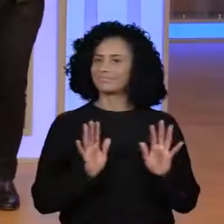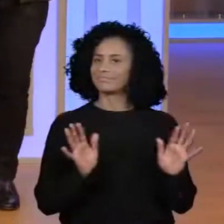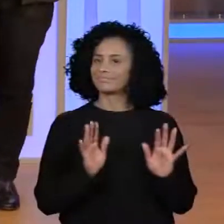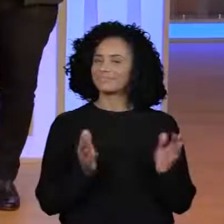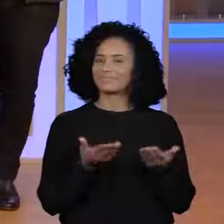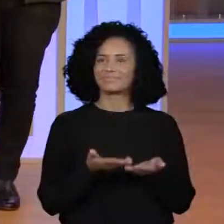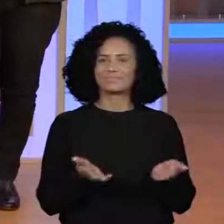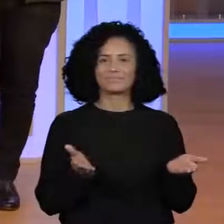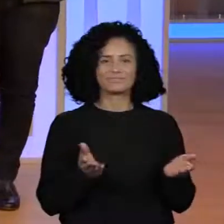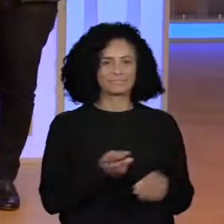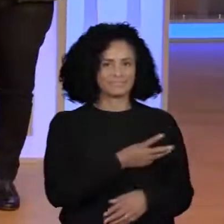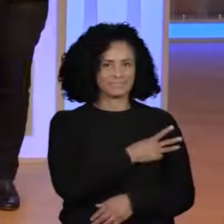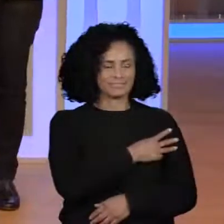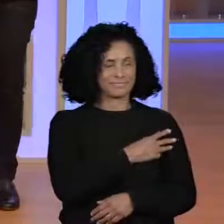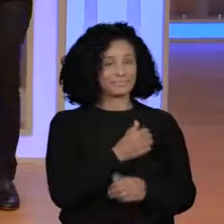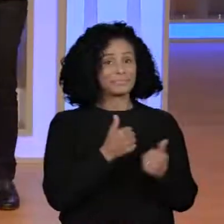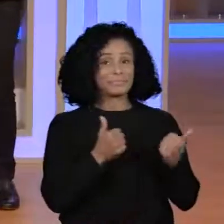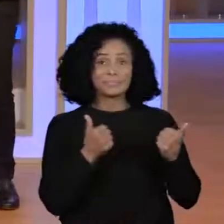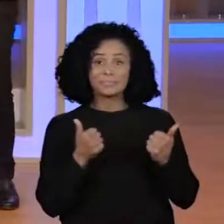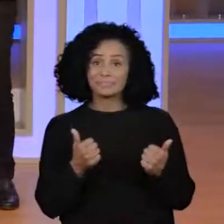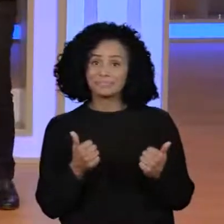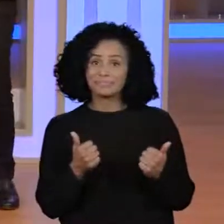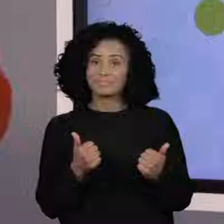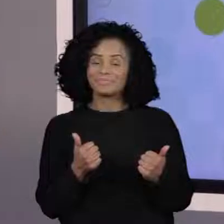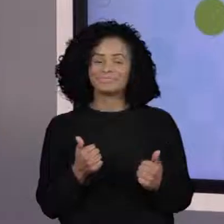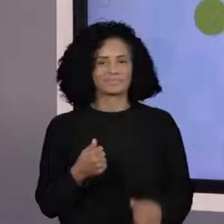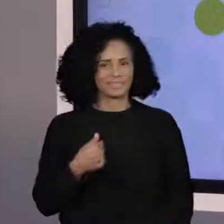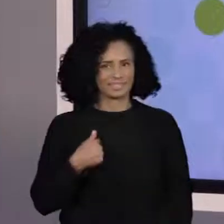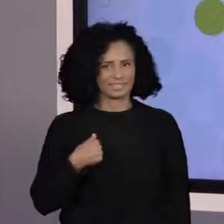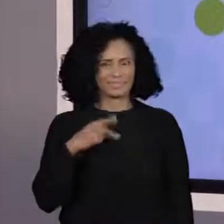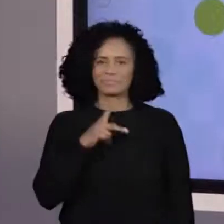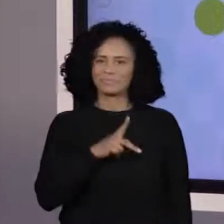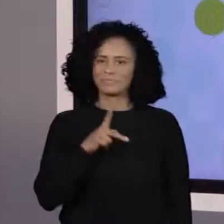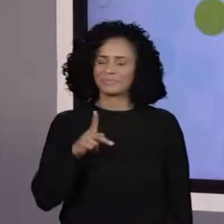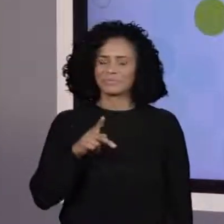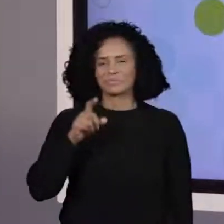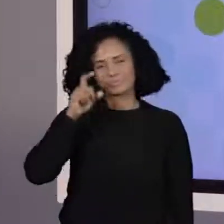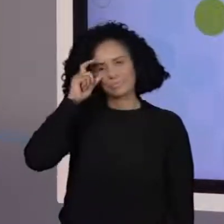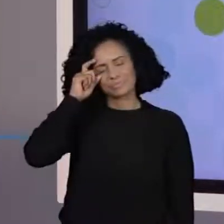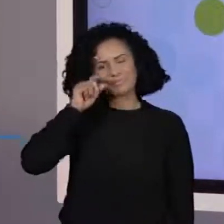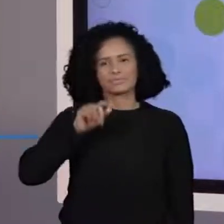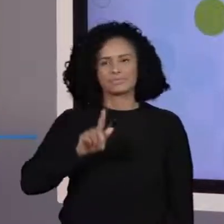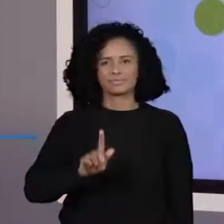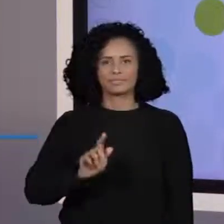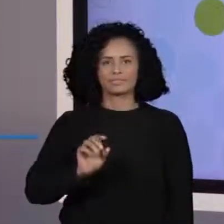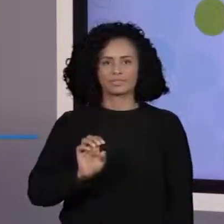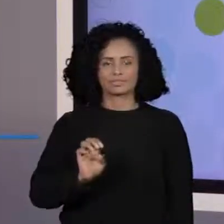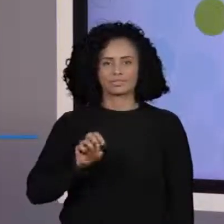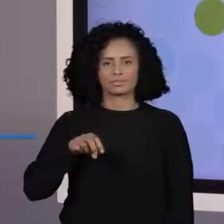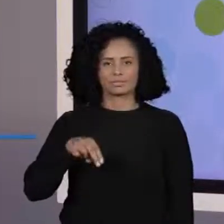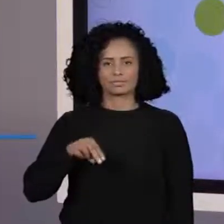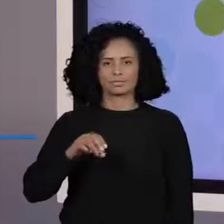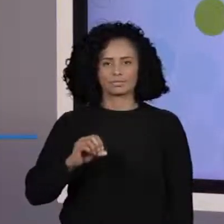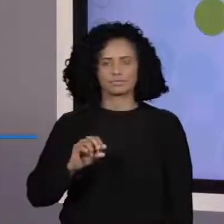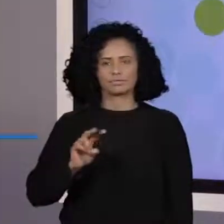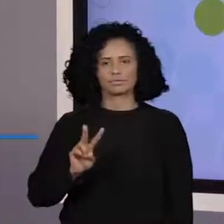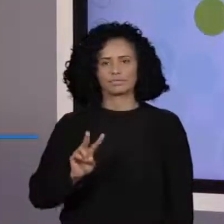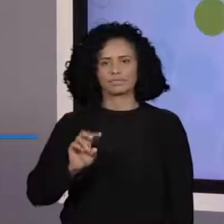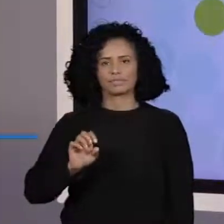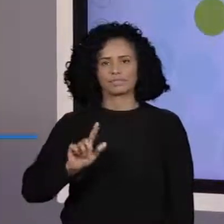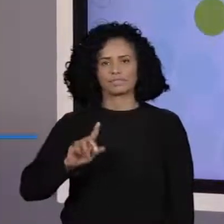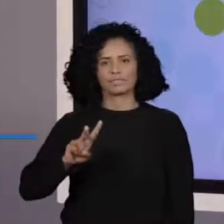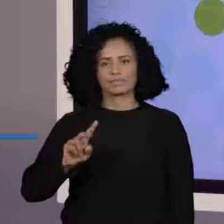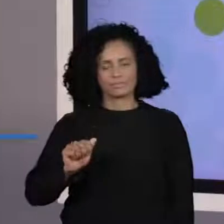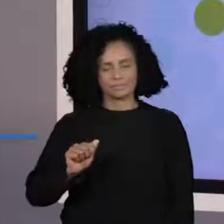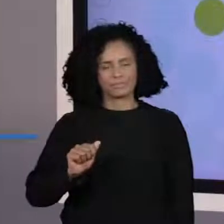galerinha do terceiro ano, tudo bem com vocês? Eu sou a professora Genoveva Alves e estou aqui para mais uma aula de matemática.